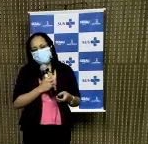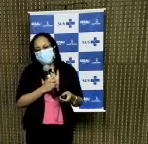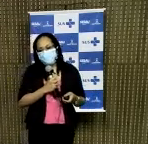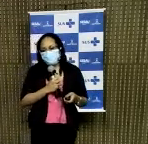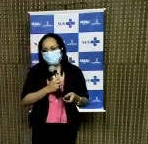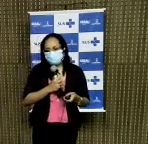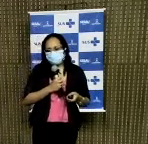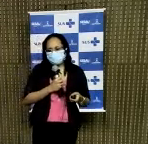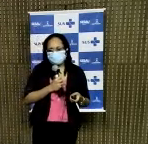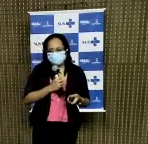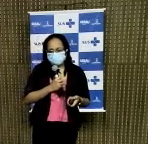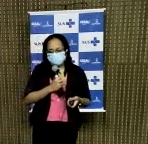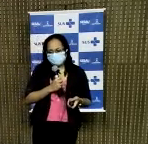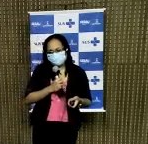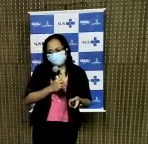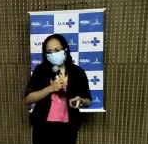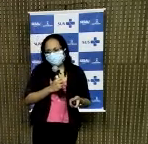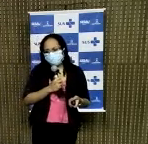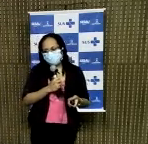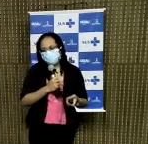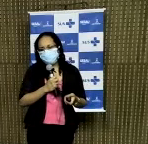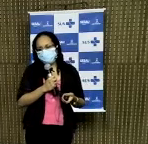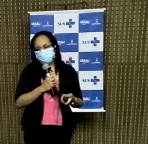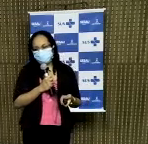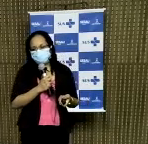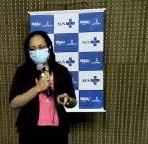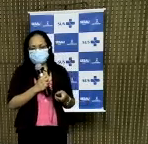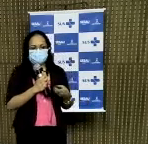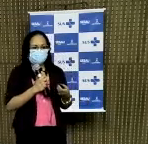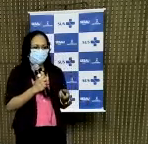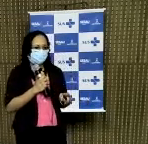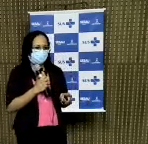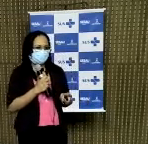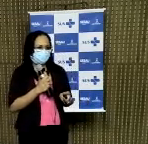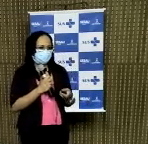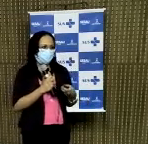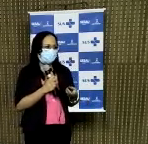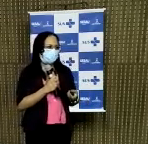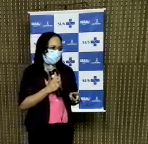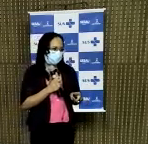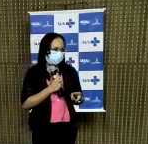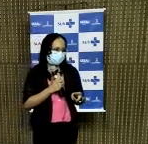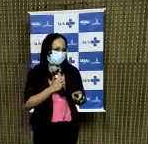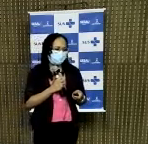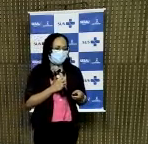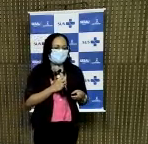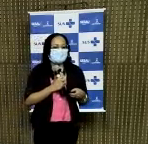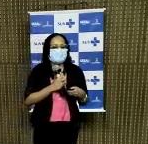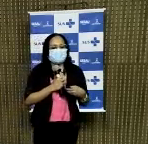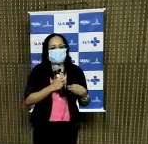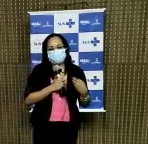Em relação à consulta do pré-natal do parceiro, das nossas gestantes, a grande maioria que comparece à nossa